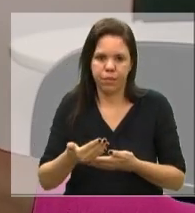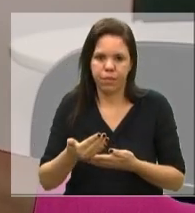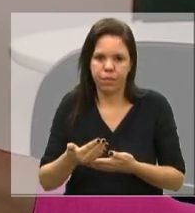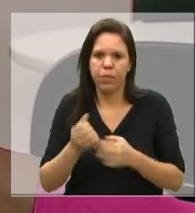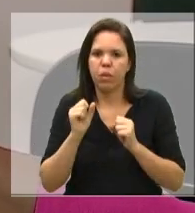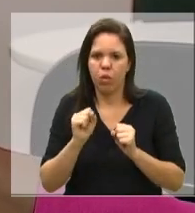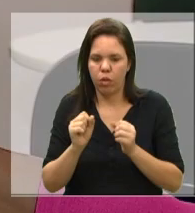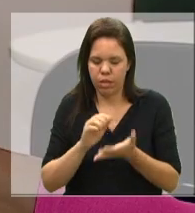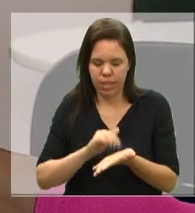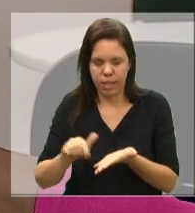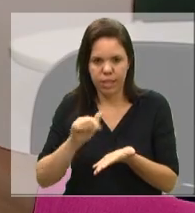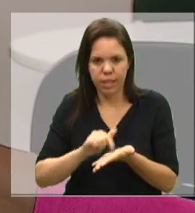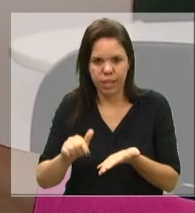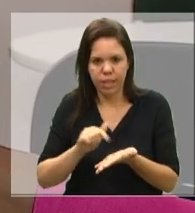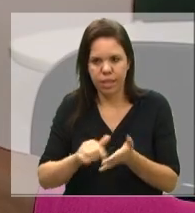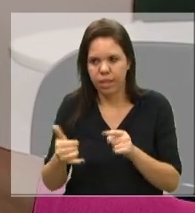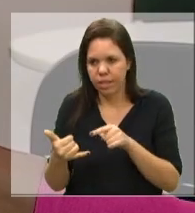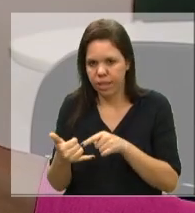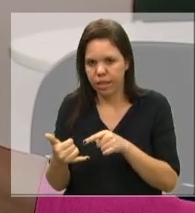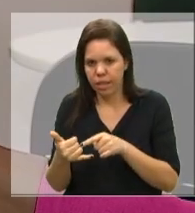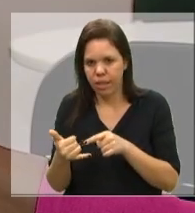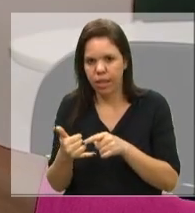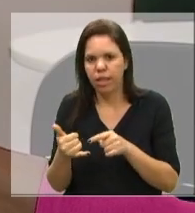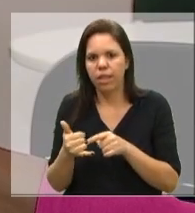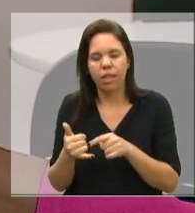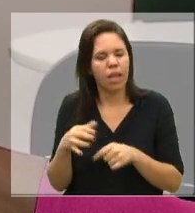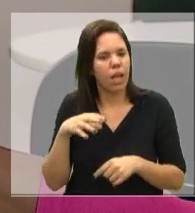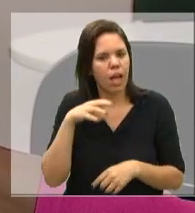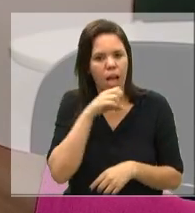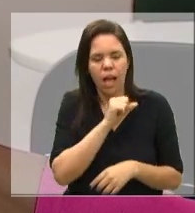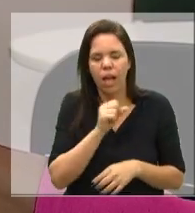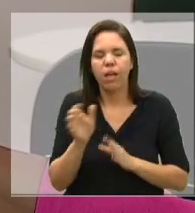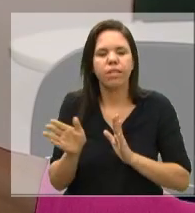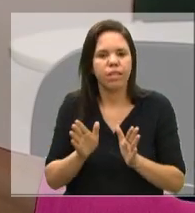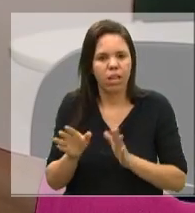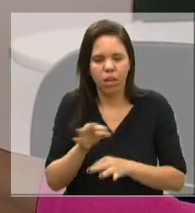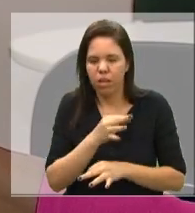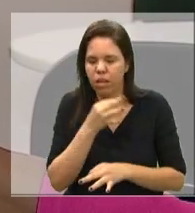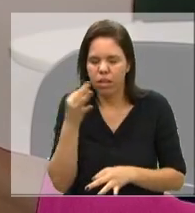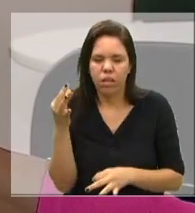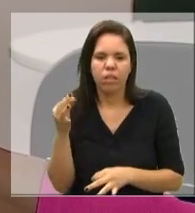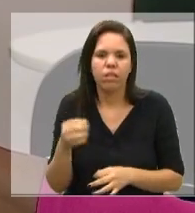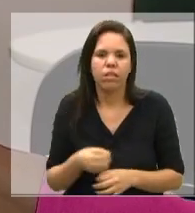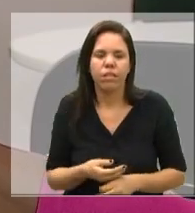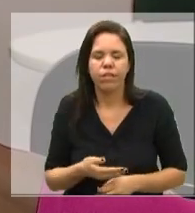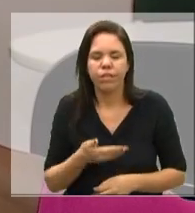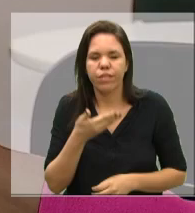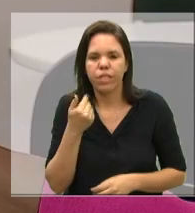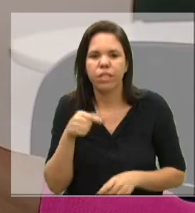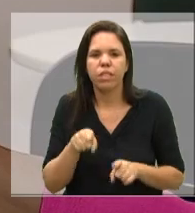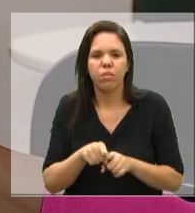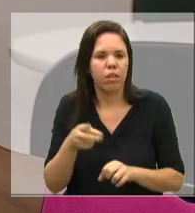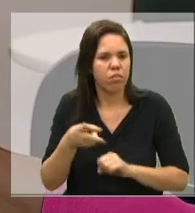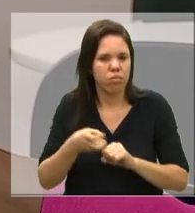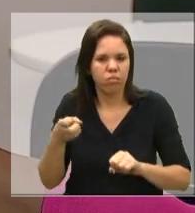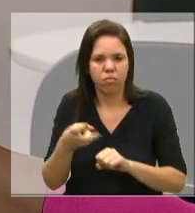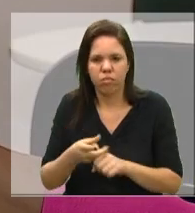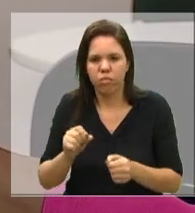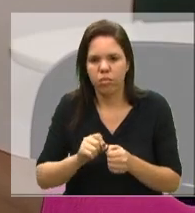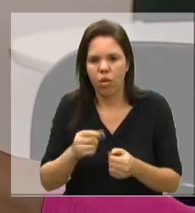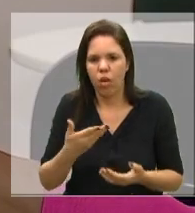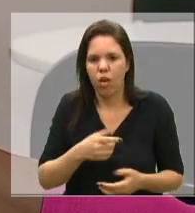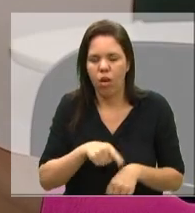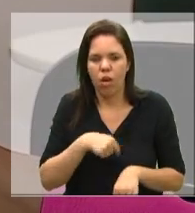pode ser pelo tablet, pelo celular, por ter a plataforma digital muito mais acessível, né, por meio de aplicativo. Então, eu faço o meu horário. Então, para